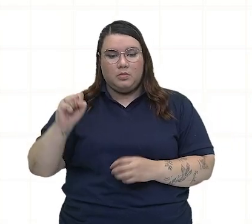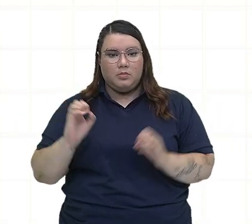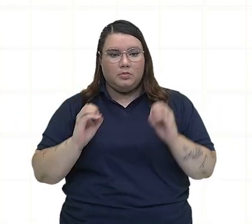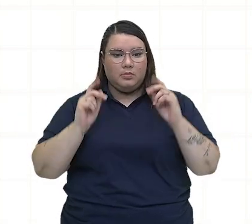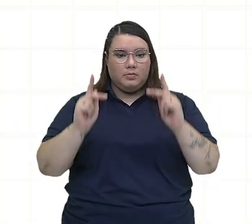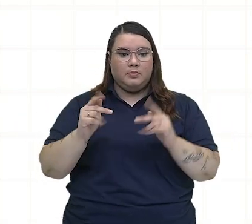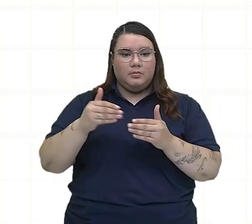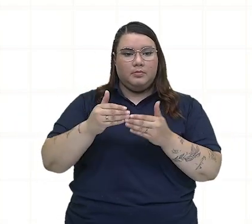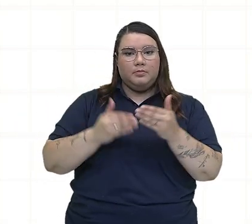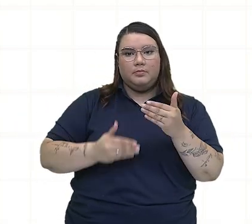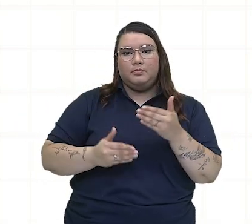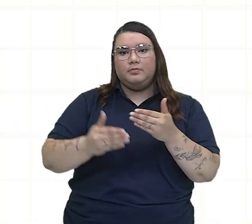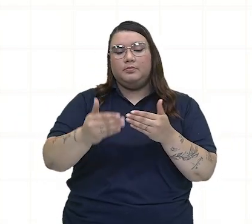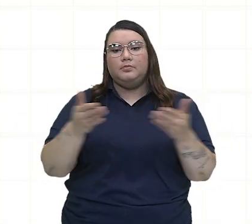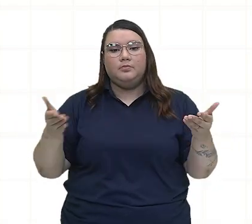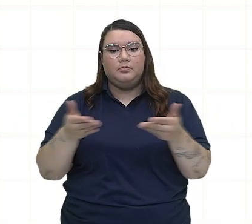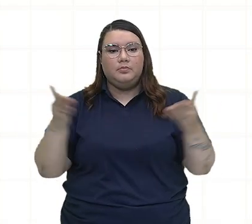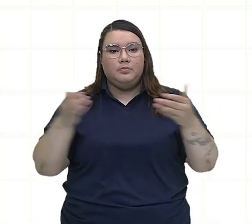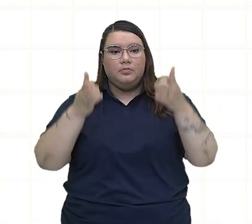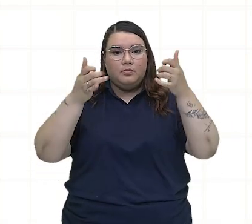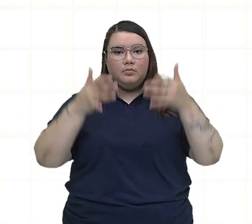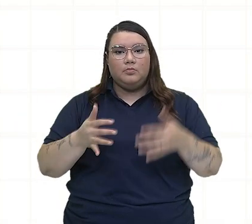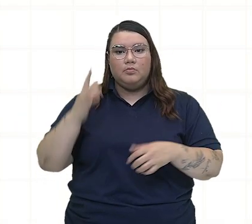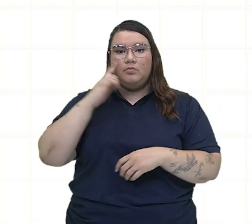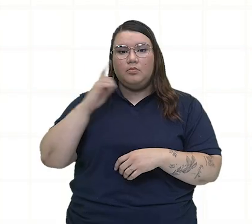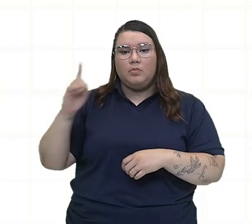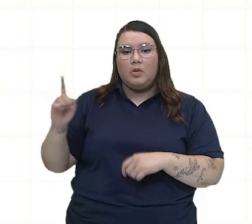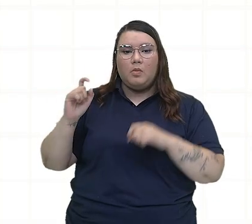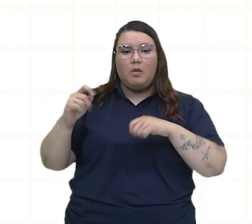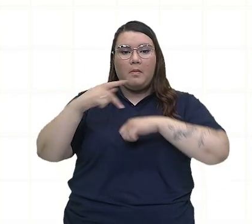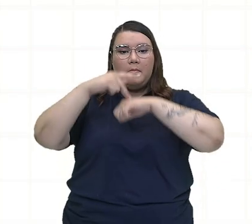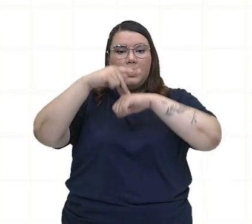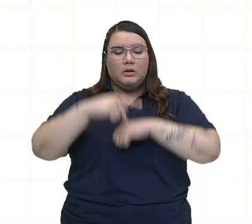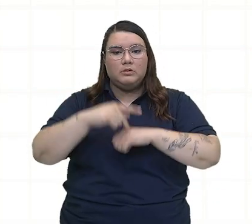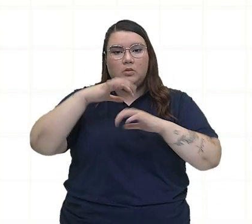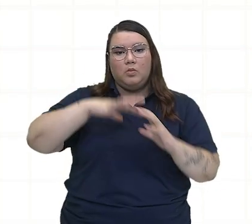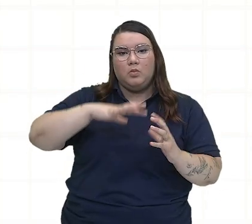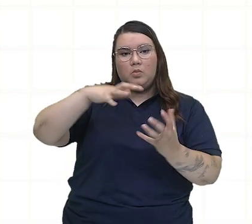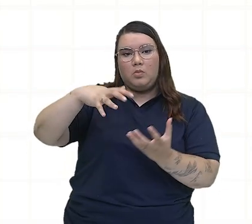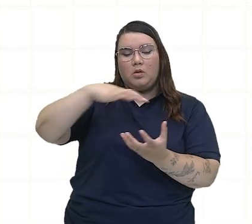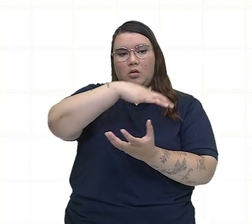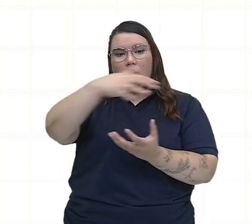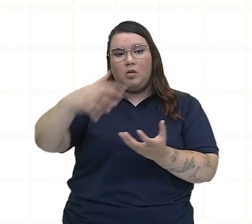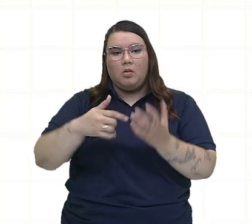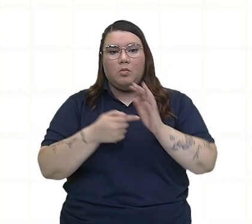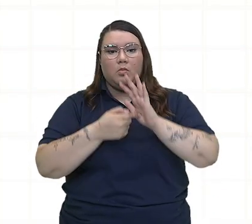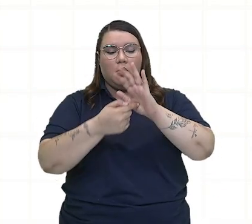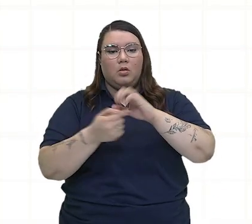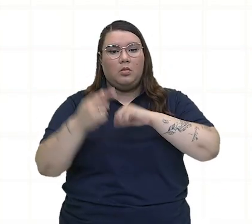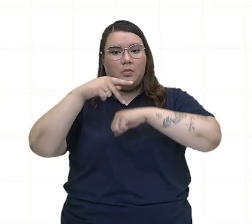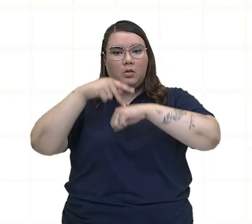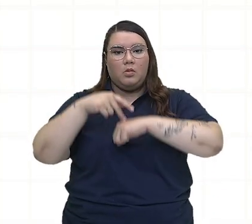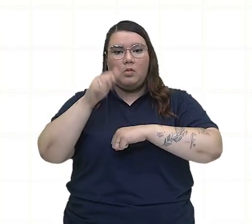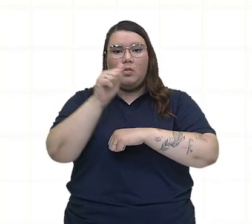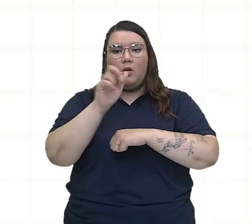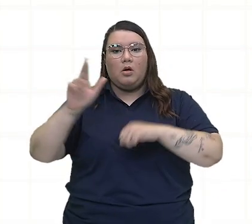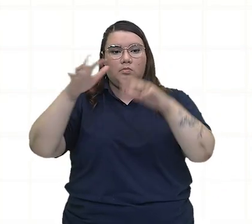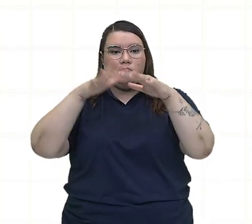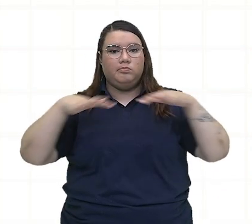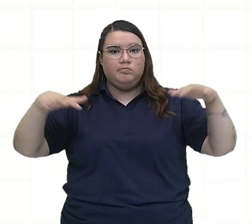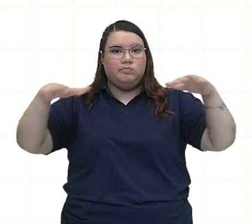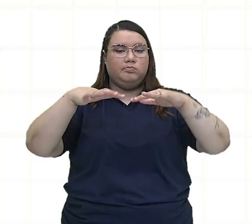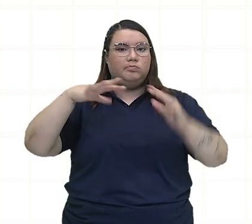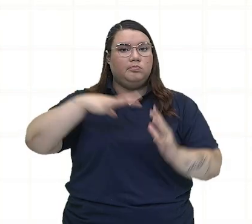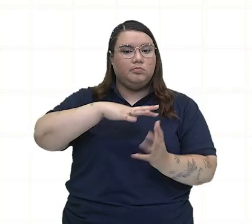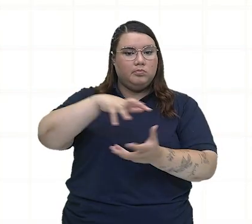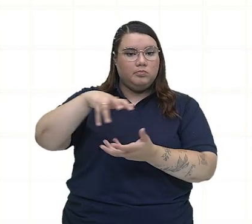Tá? Na sequência, a gente passa a falar sobre a pressão atmosférica, que ela vai indicar a pressão que o ar exerce sobre